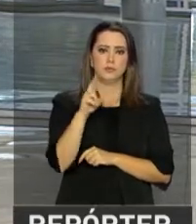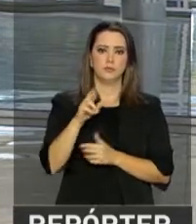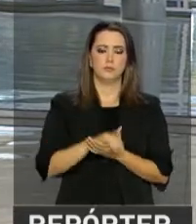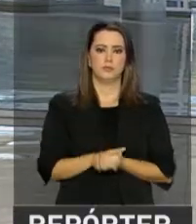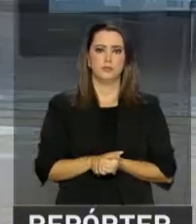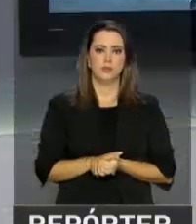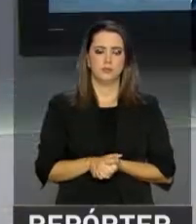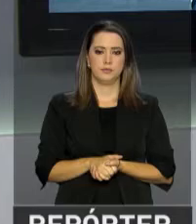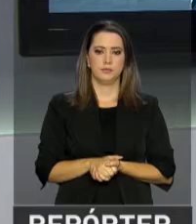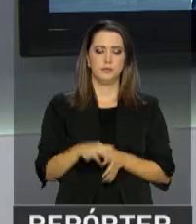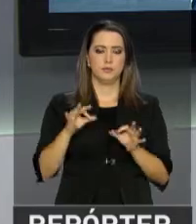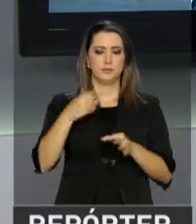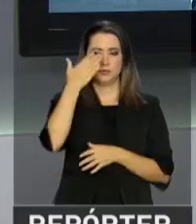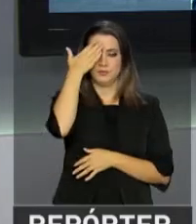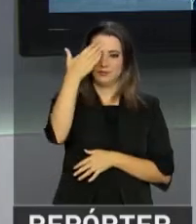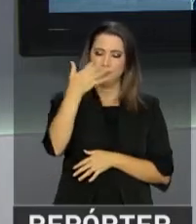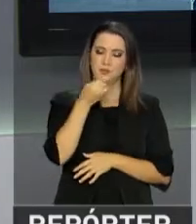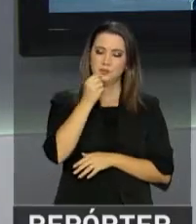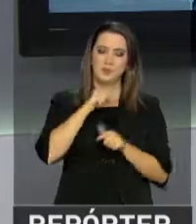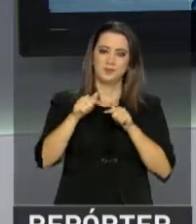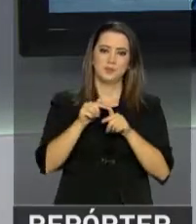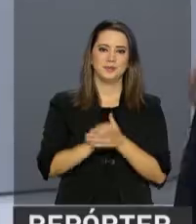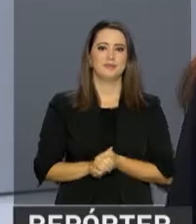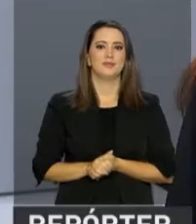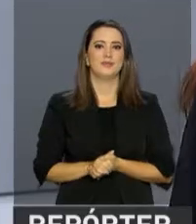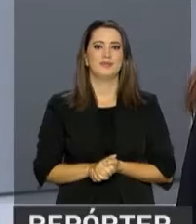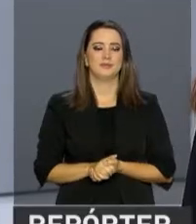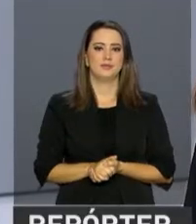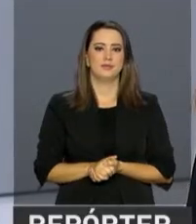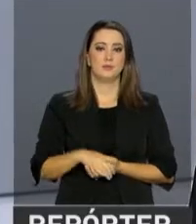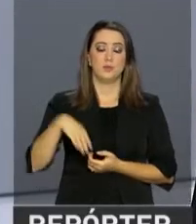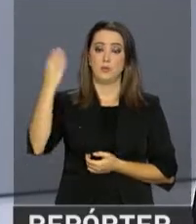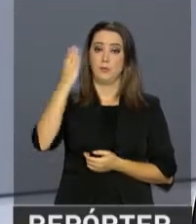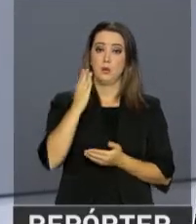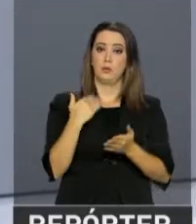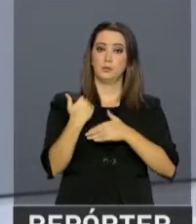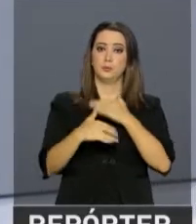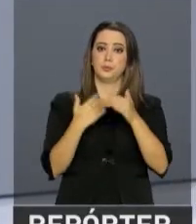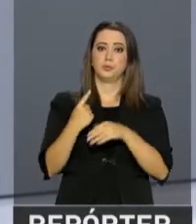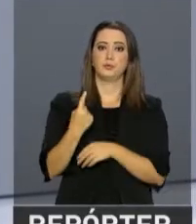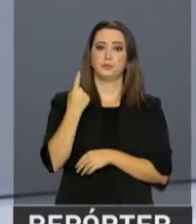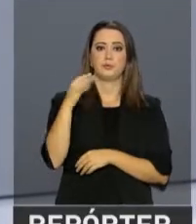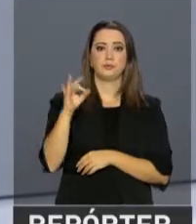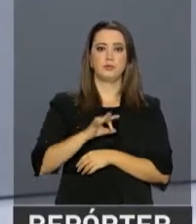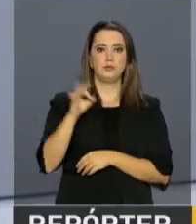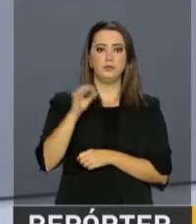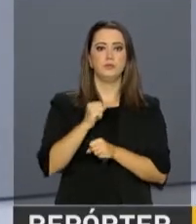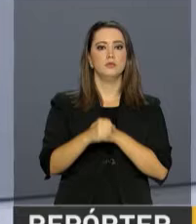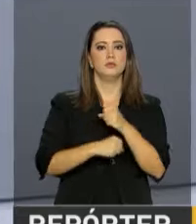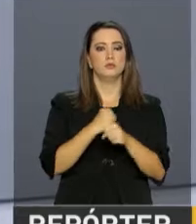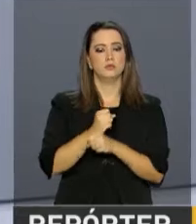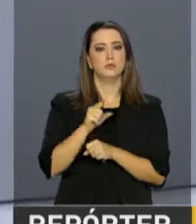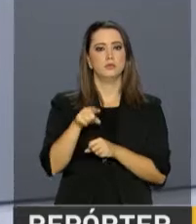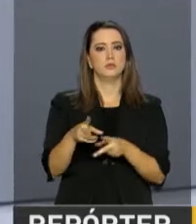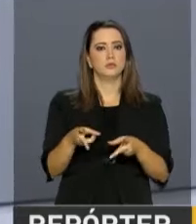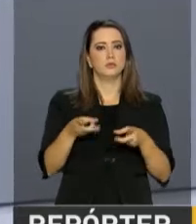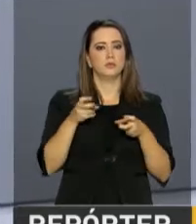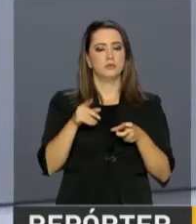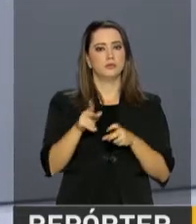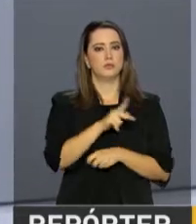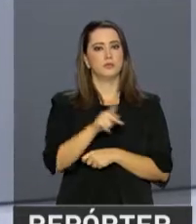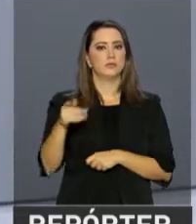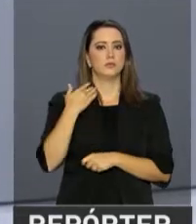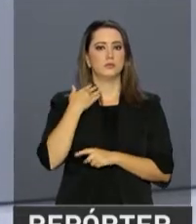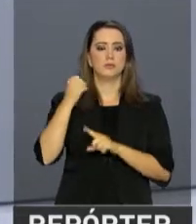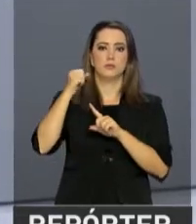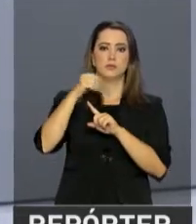Carol. Obrigada, bom trabalho para você, Pablo. O Brasil deve crescer pelo menos 1% esse ano. A estimativa é do presidente